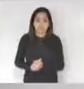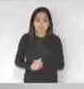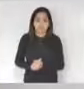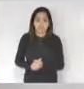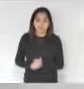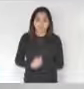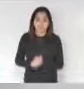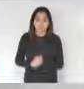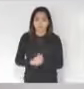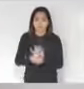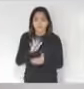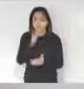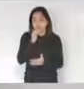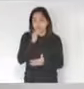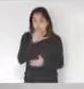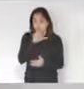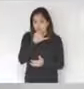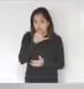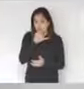Infelizmente,